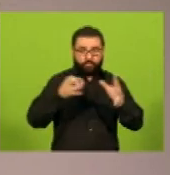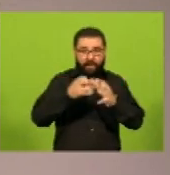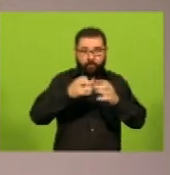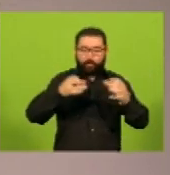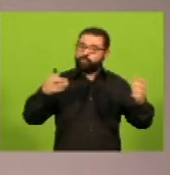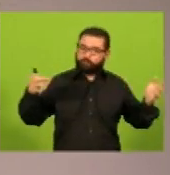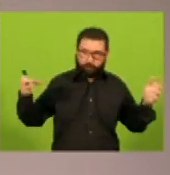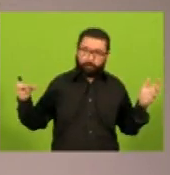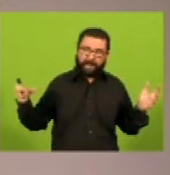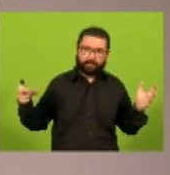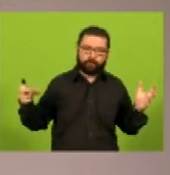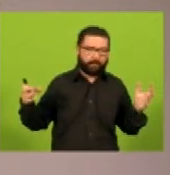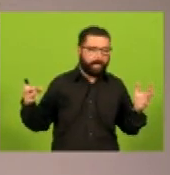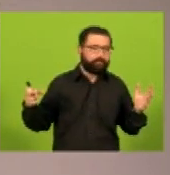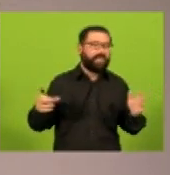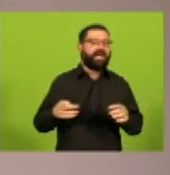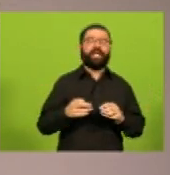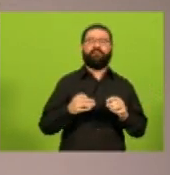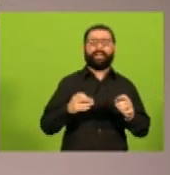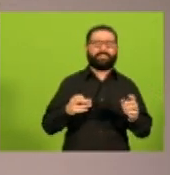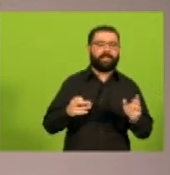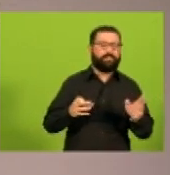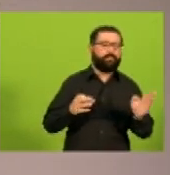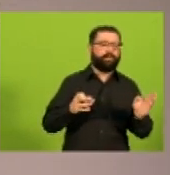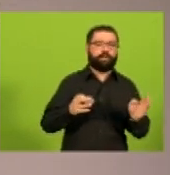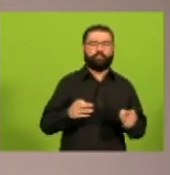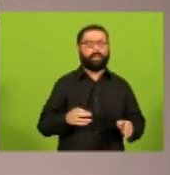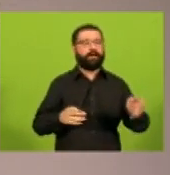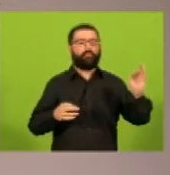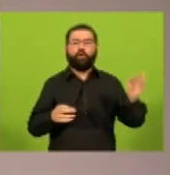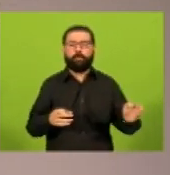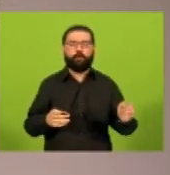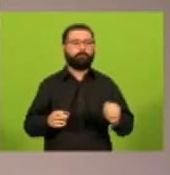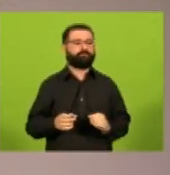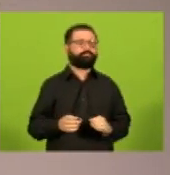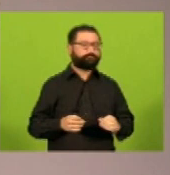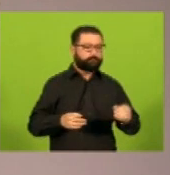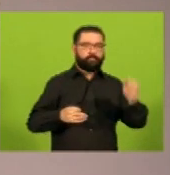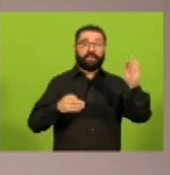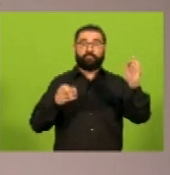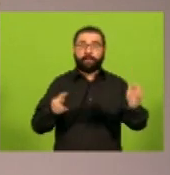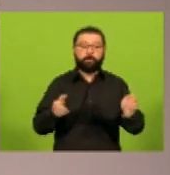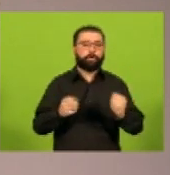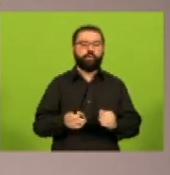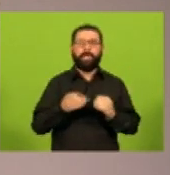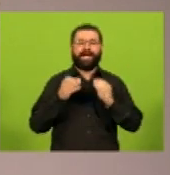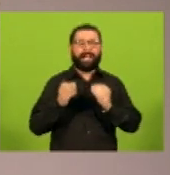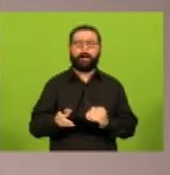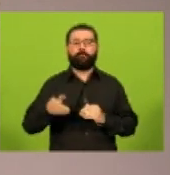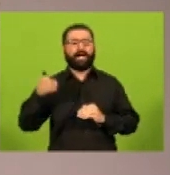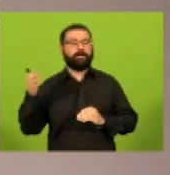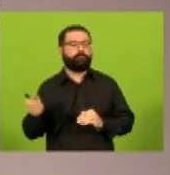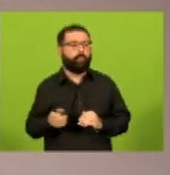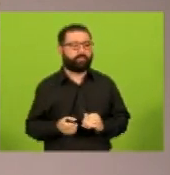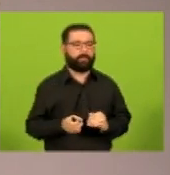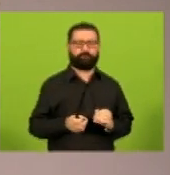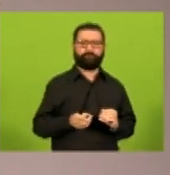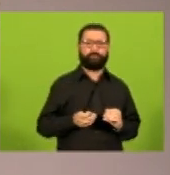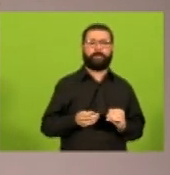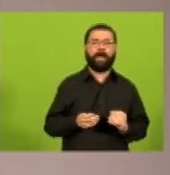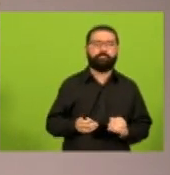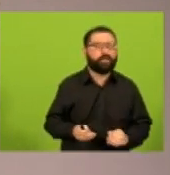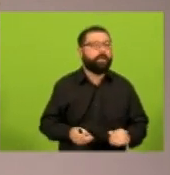o bico já é o conjunto completo, tá? Ele vai ser dividido em corpo, filtro, capa e